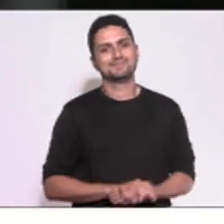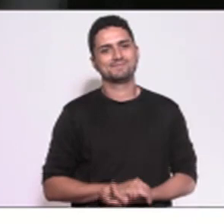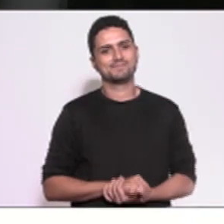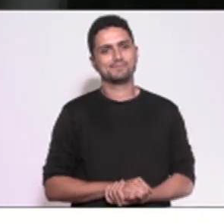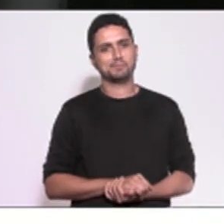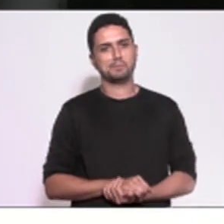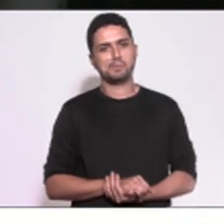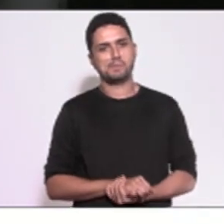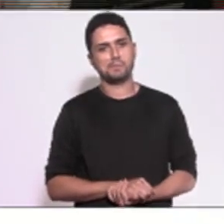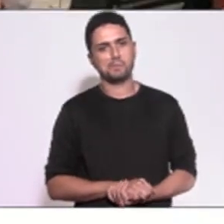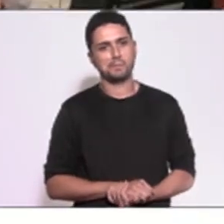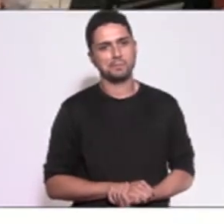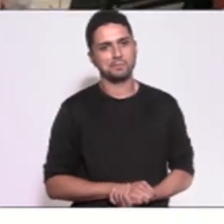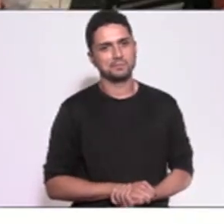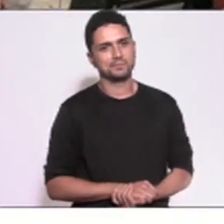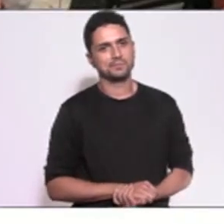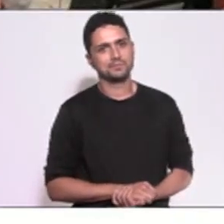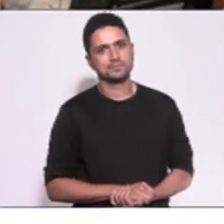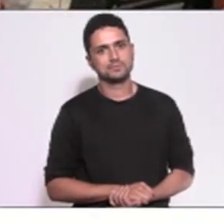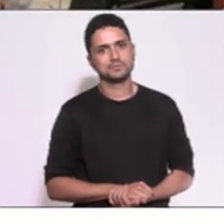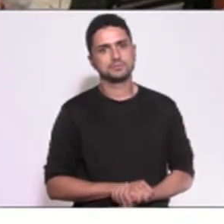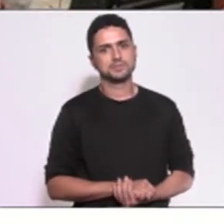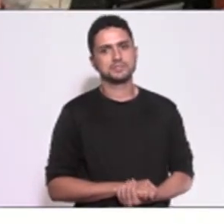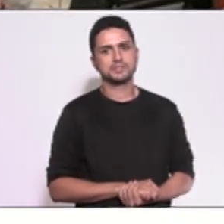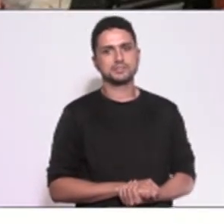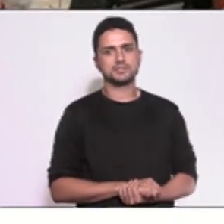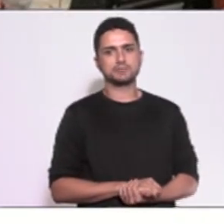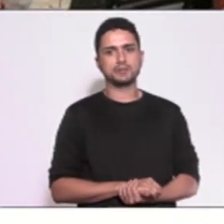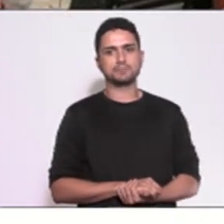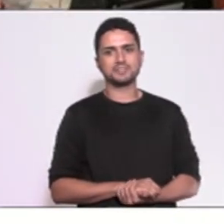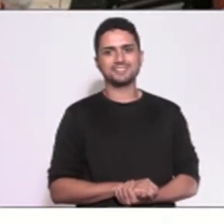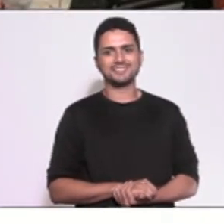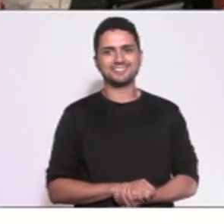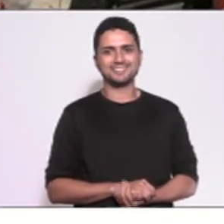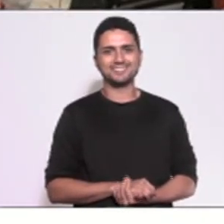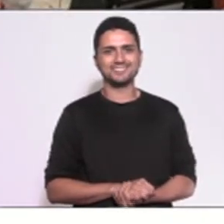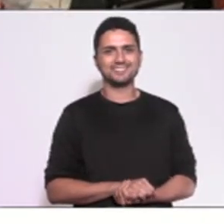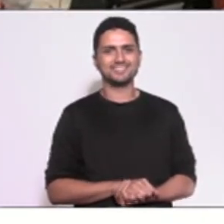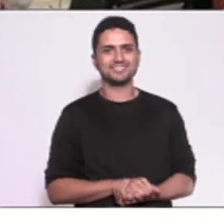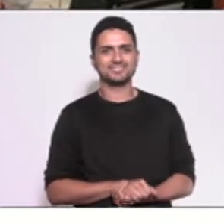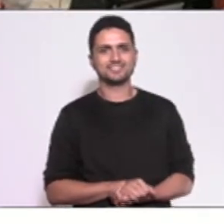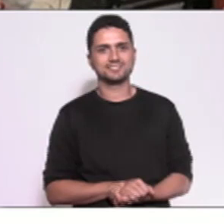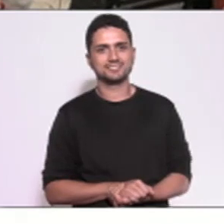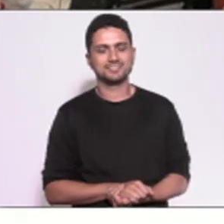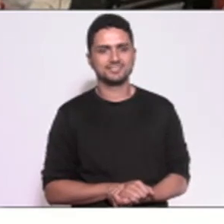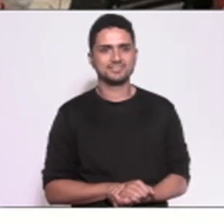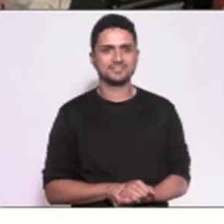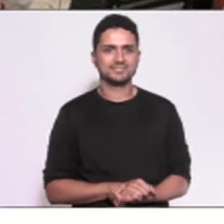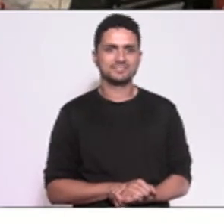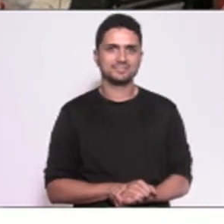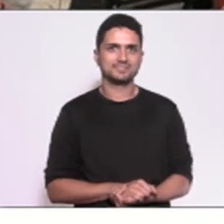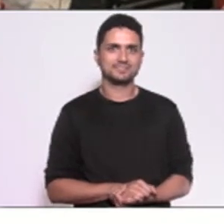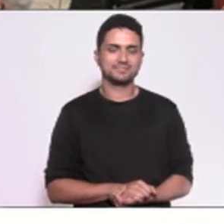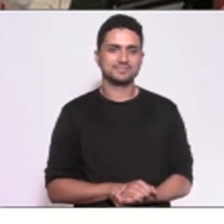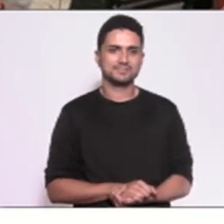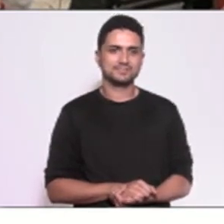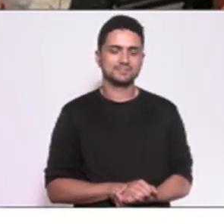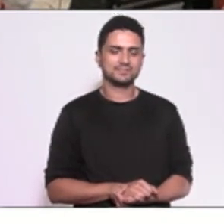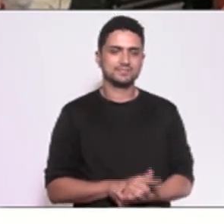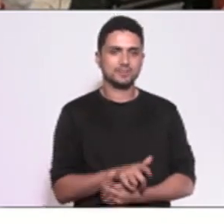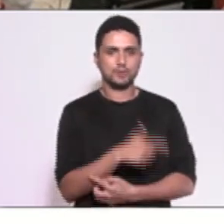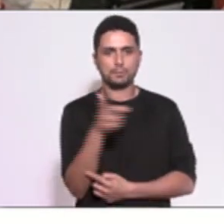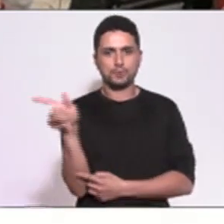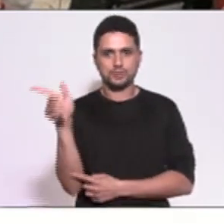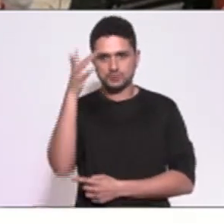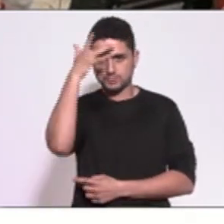Pode estar? Eu estou olhando para você. Obrigado. Gostaria de chamar o próximo